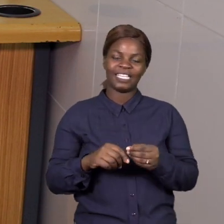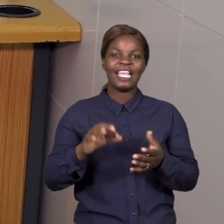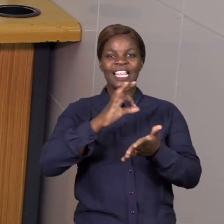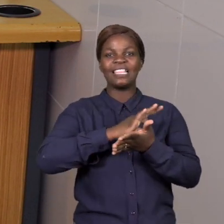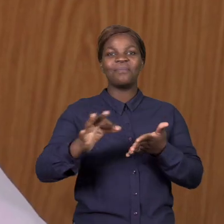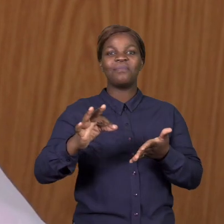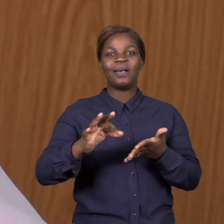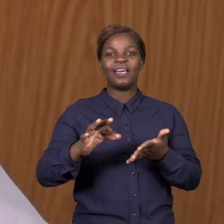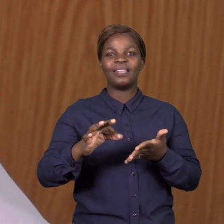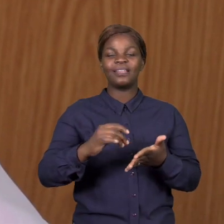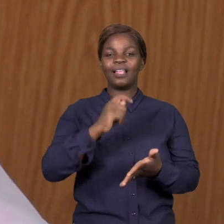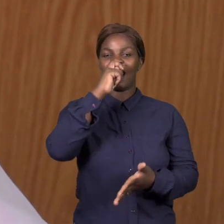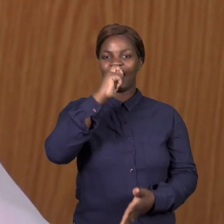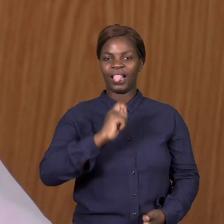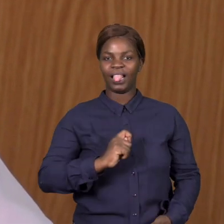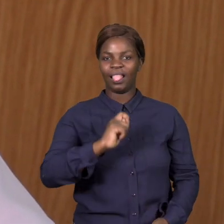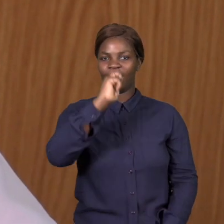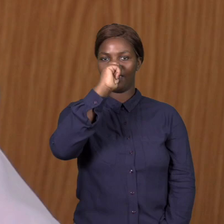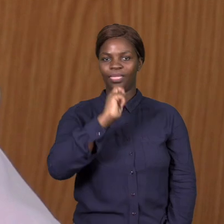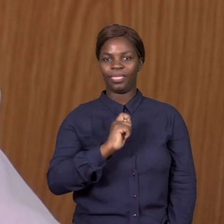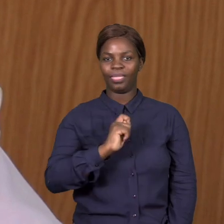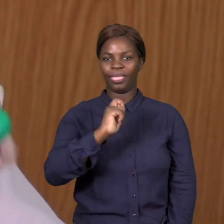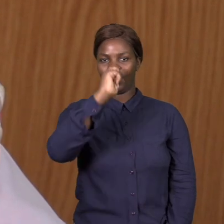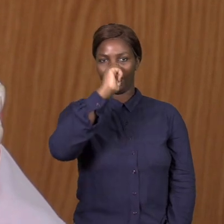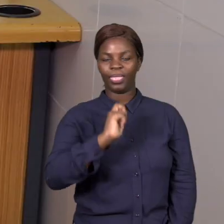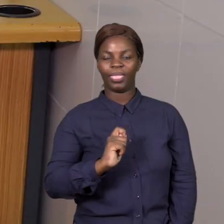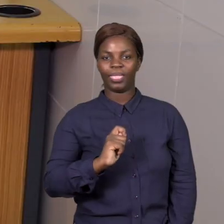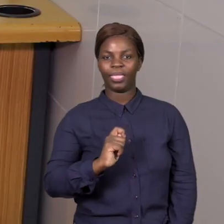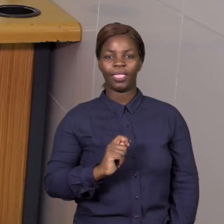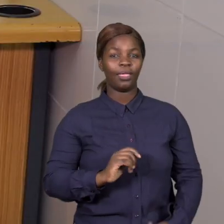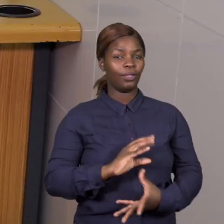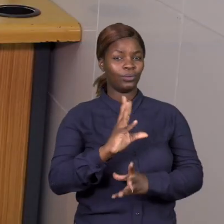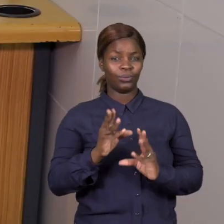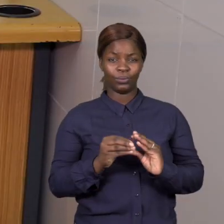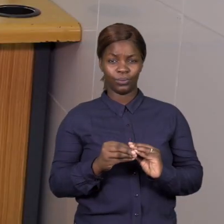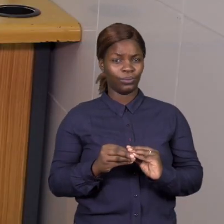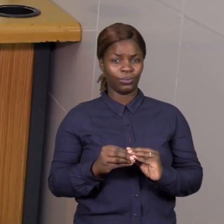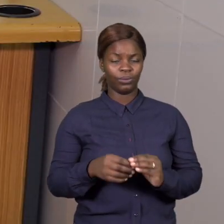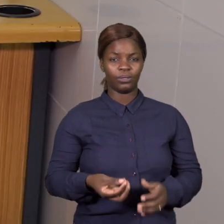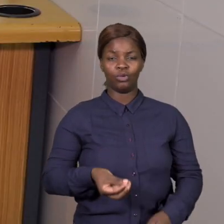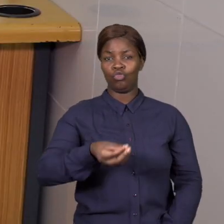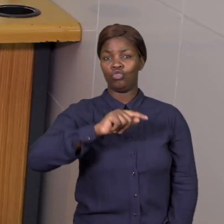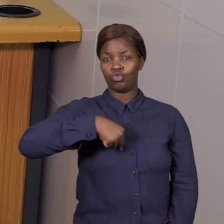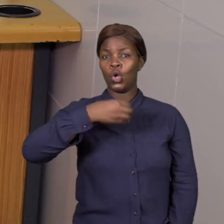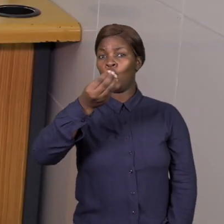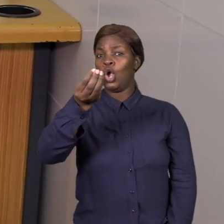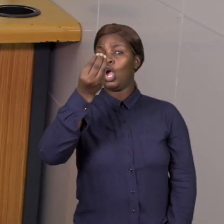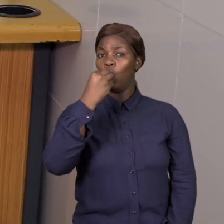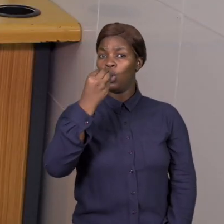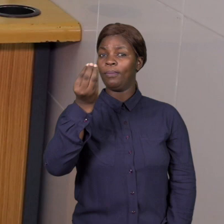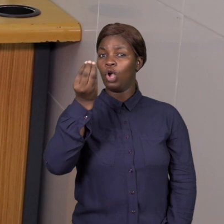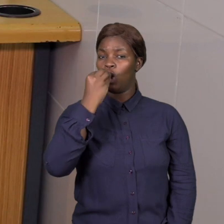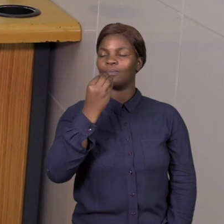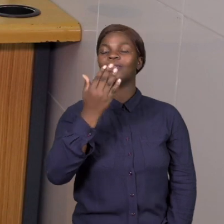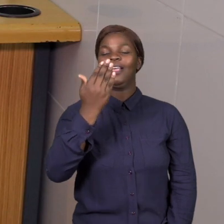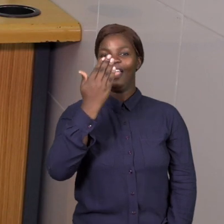fora. A língua é como um tapete, tudo que a gente pisa num tapete fica lá. Então, na língua também, tudo que a gente consome fica